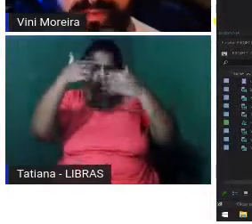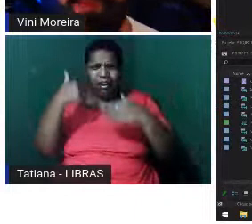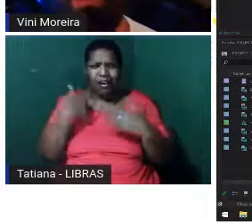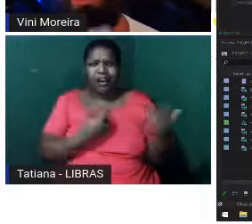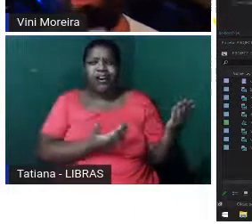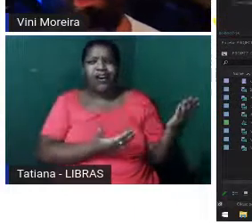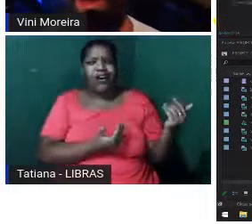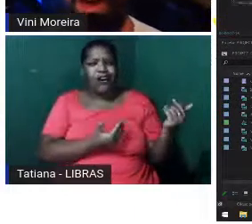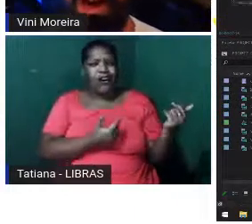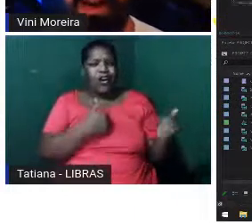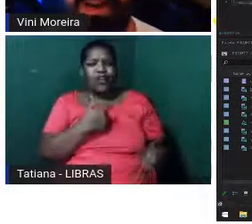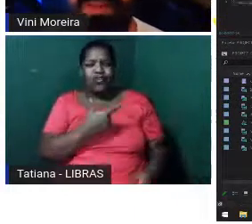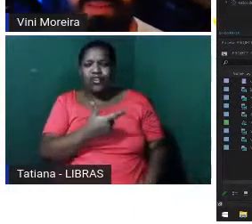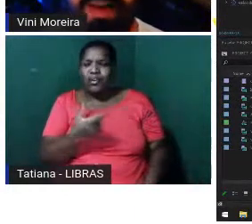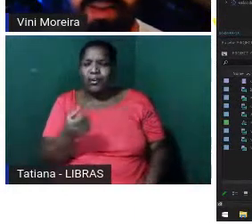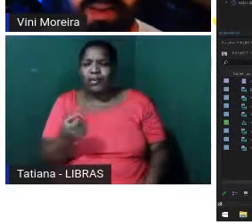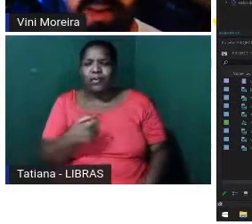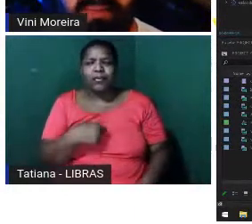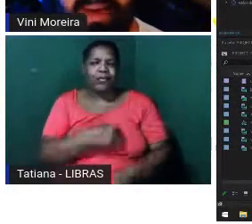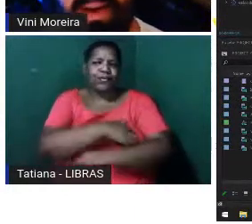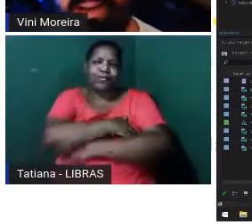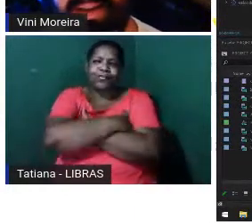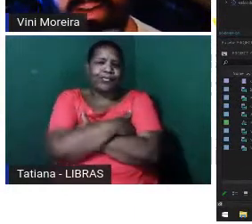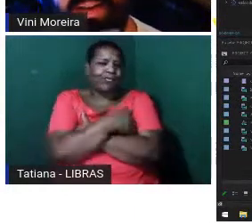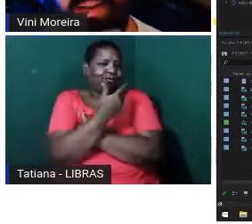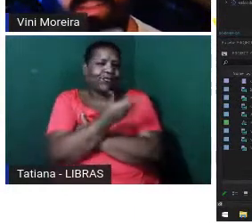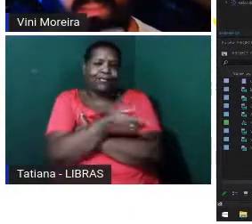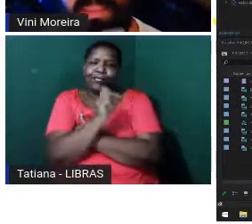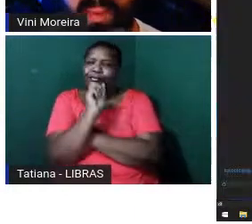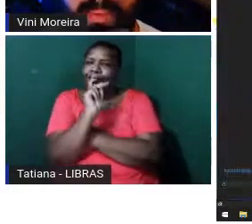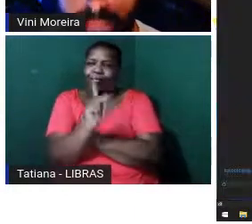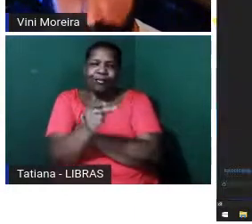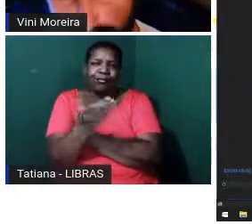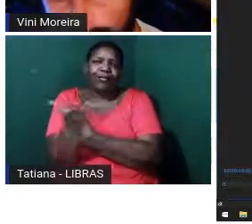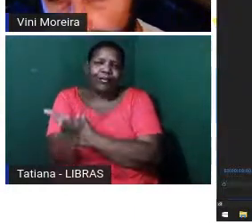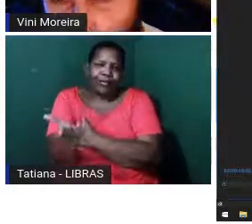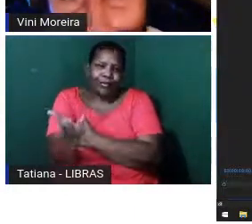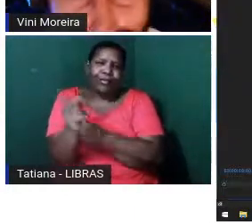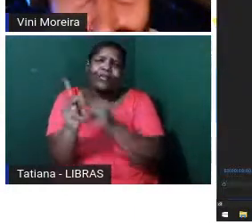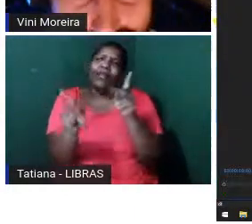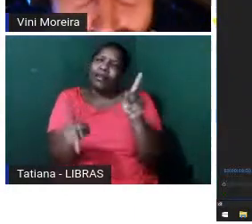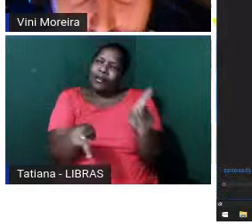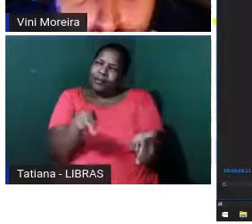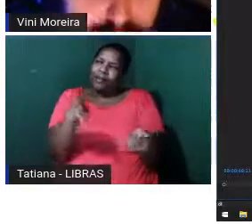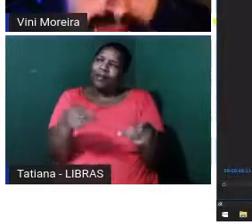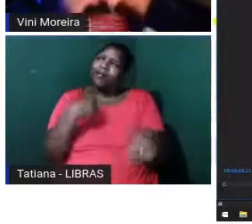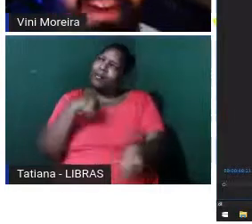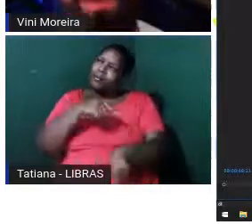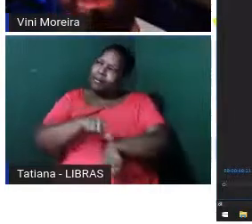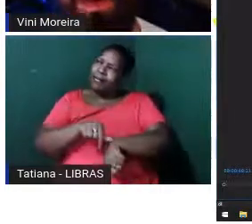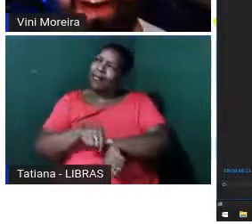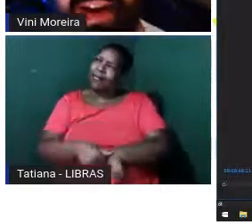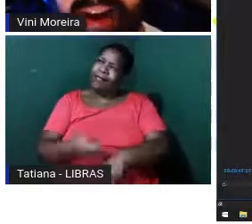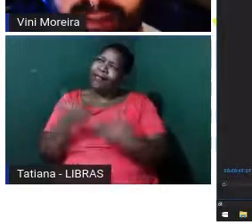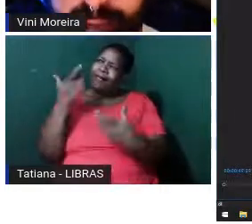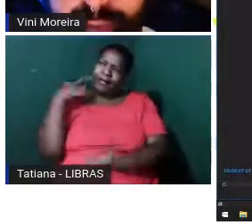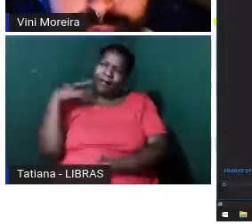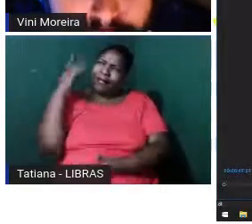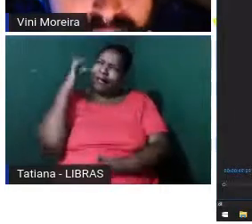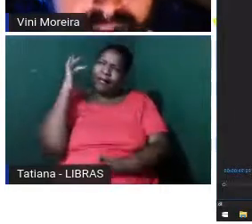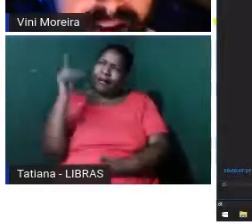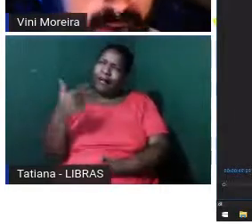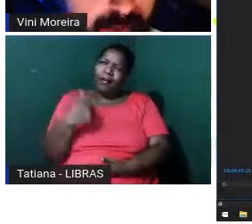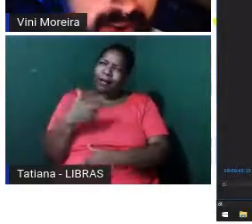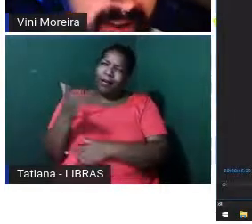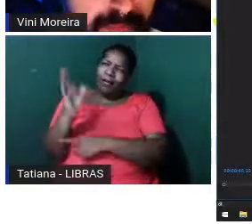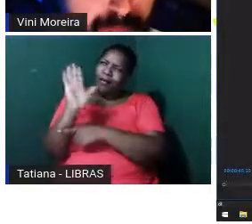jovem nos anos 2000 a gente pensa que beleza ovo atrasado o povo não sabe o que quer